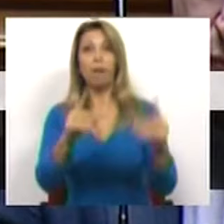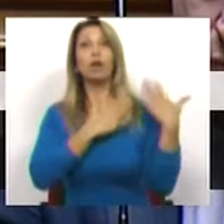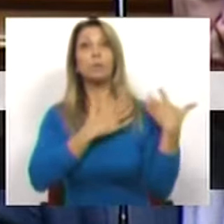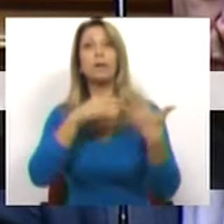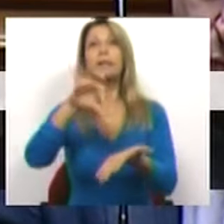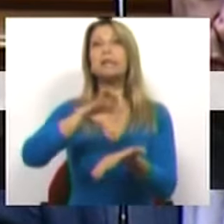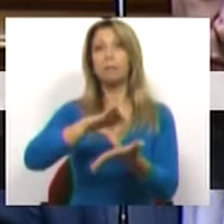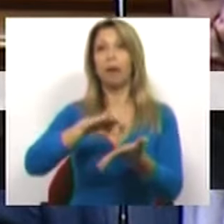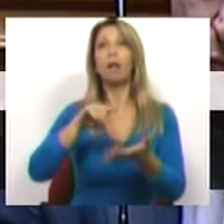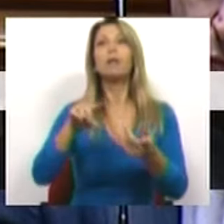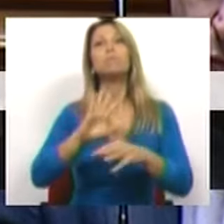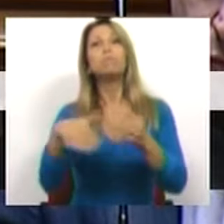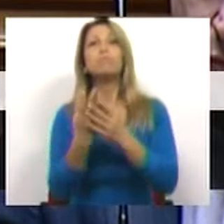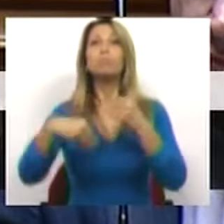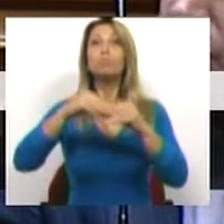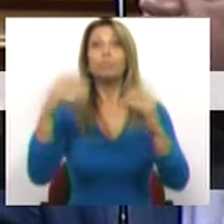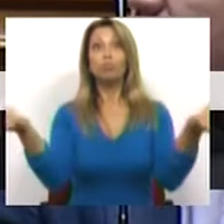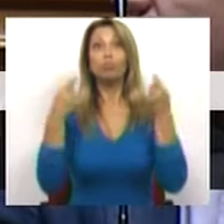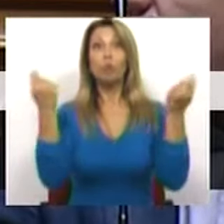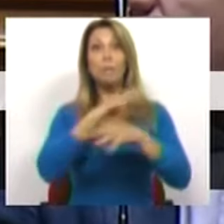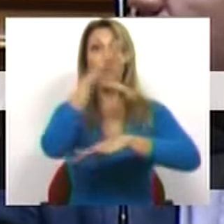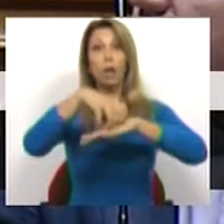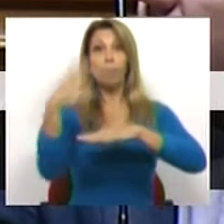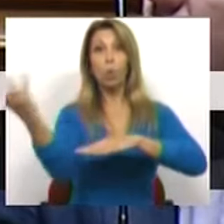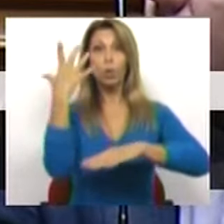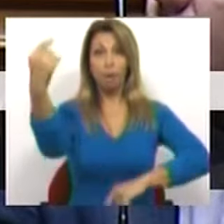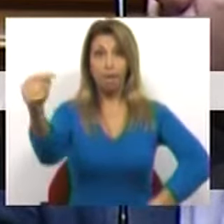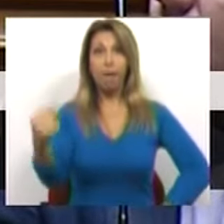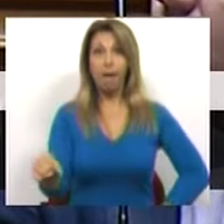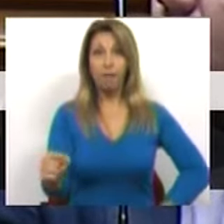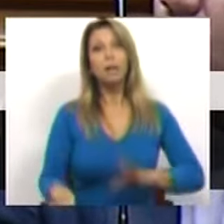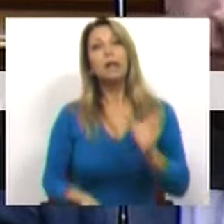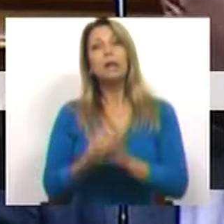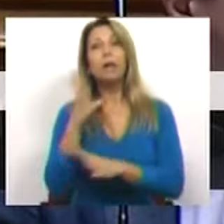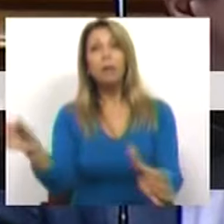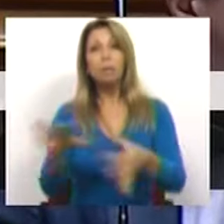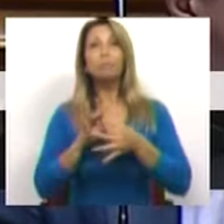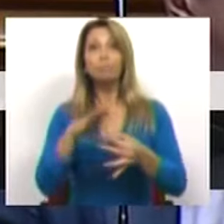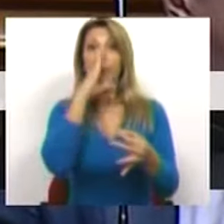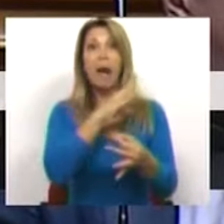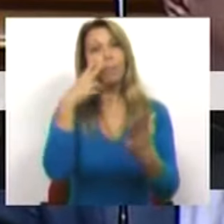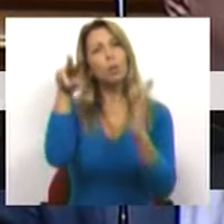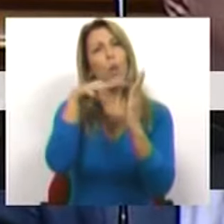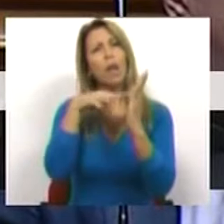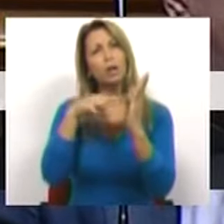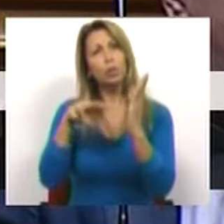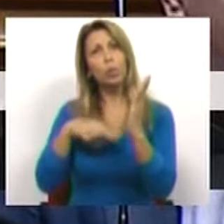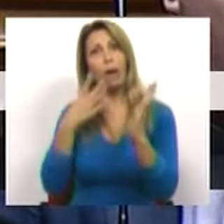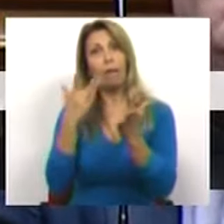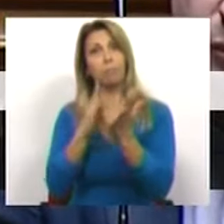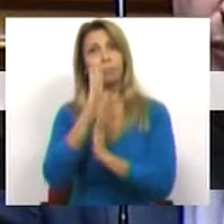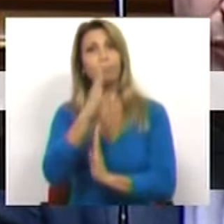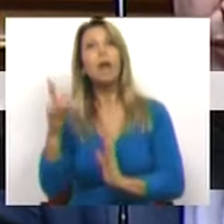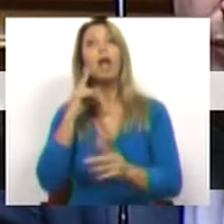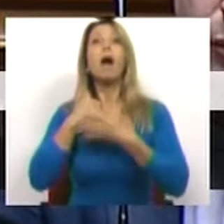itinerâncias culturais no sentido de complementar e promover os equipamentos culturais existentes para criar e consolidar os hábitos de leitura e apoiar a atualização